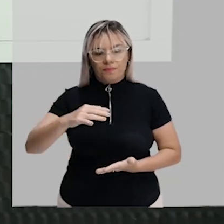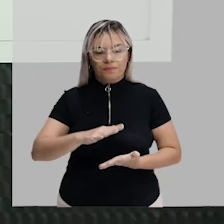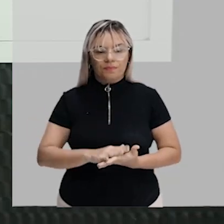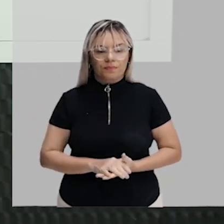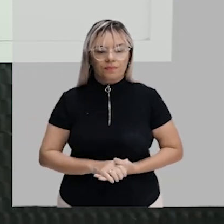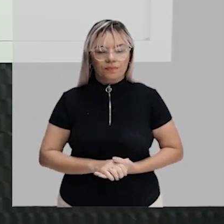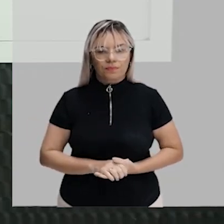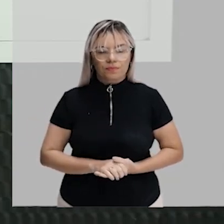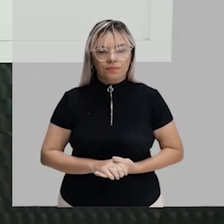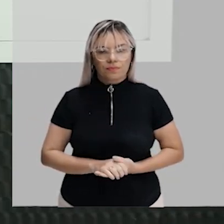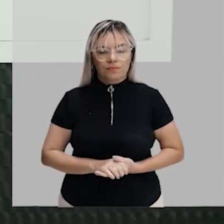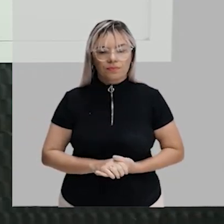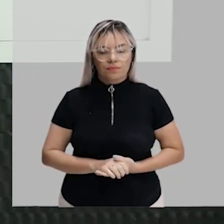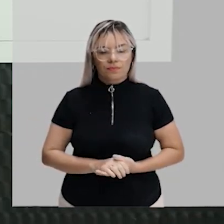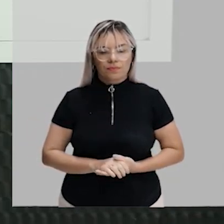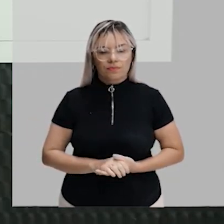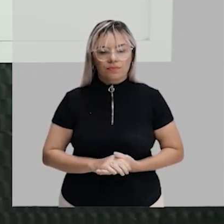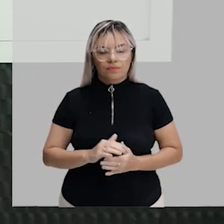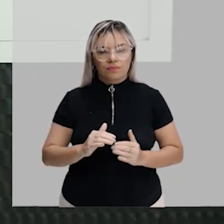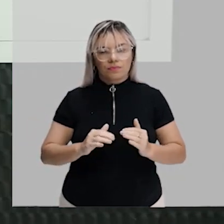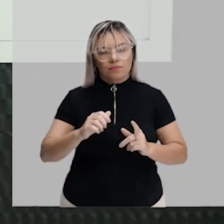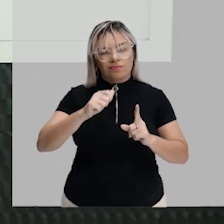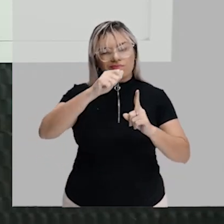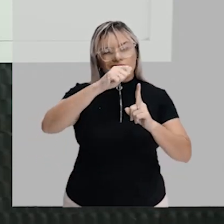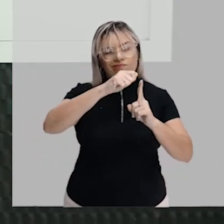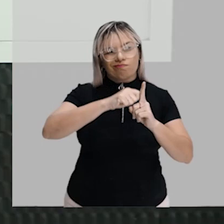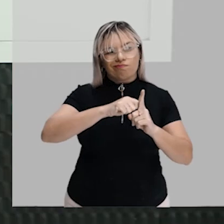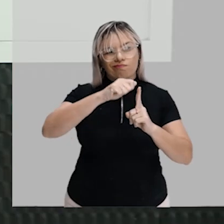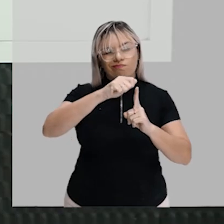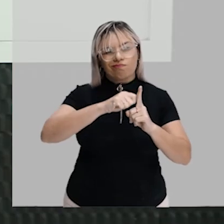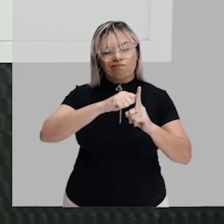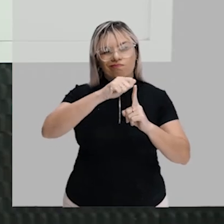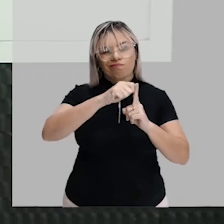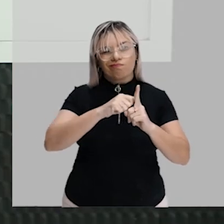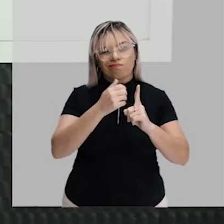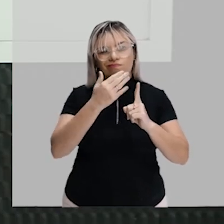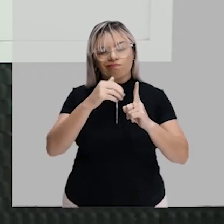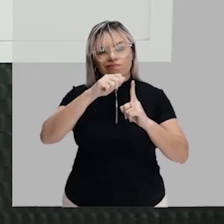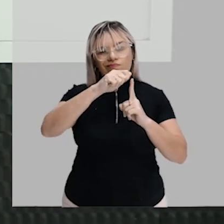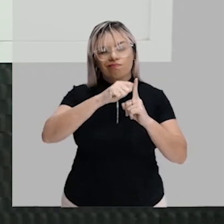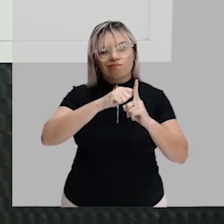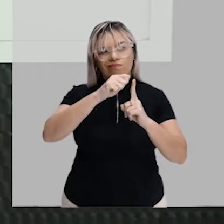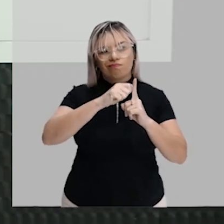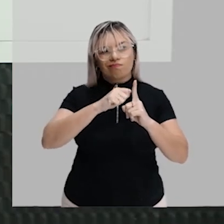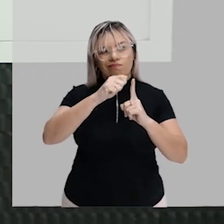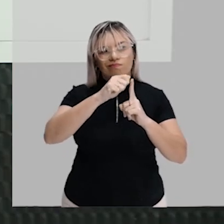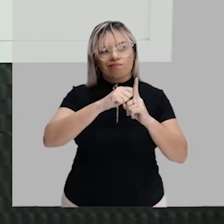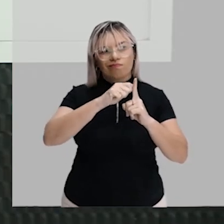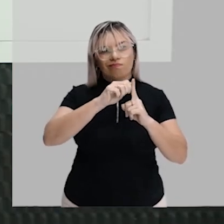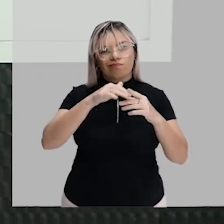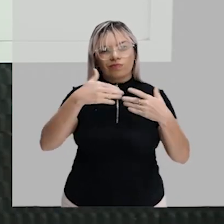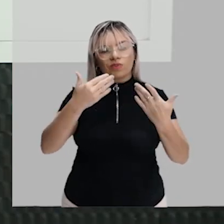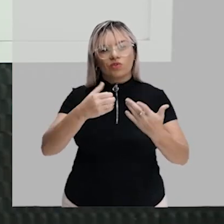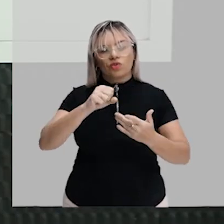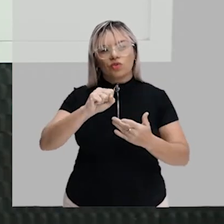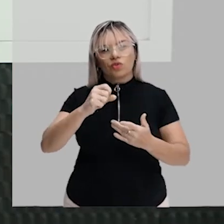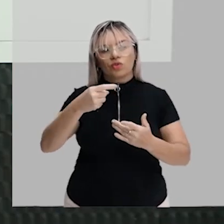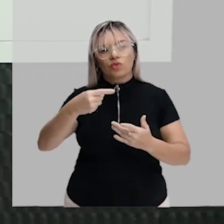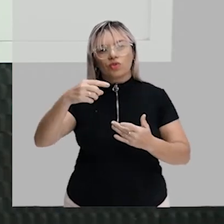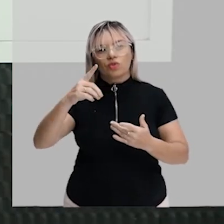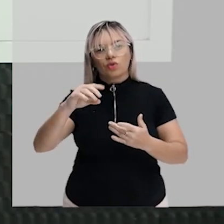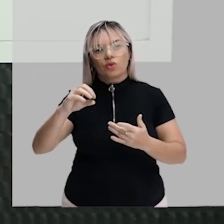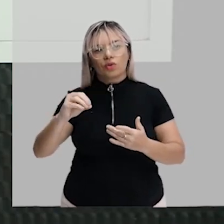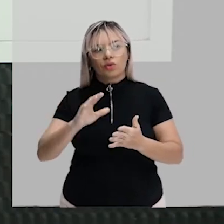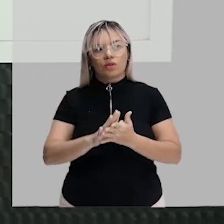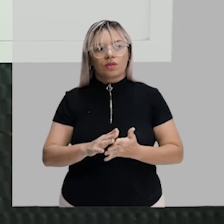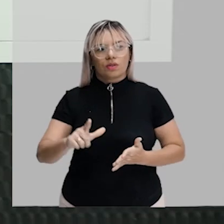certo? Ele está por mês ingerindo quanto aí de sódio? Eu tenho